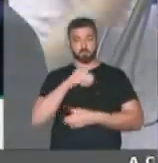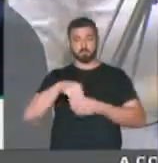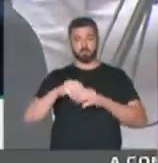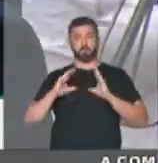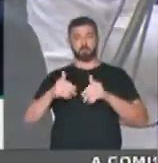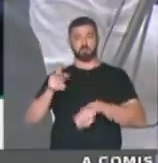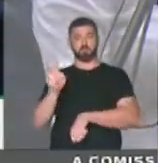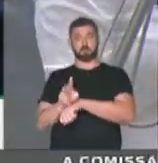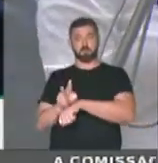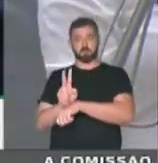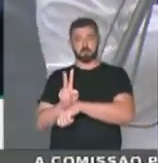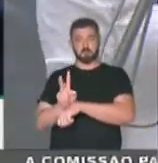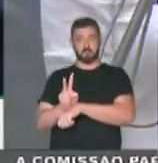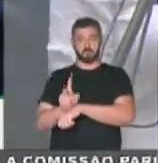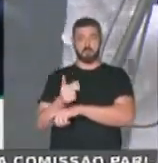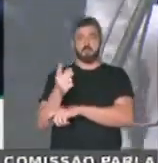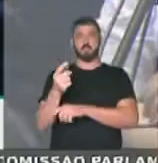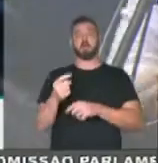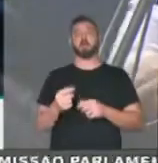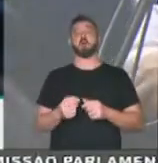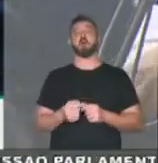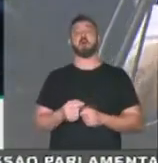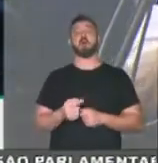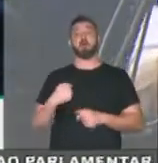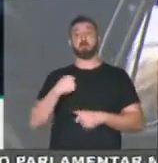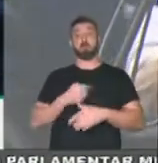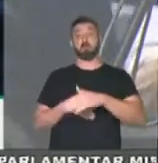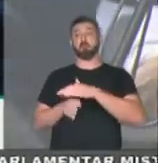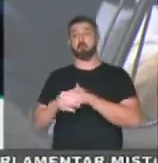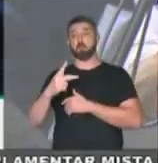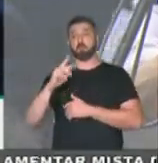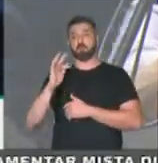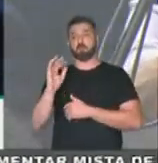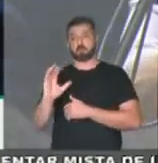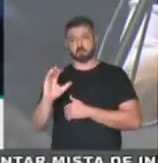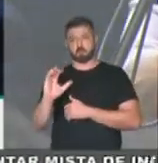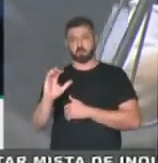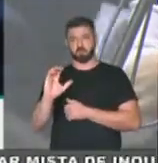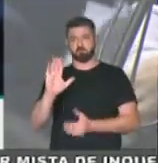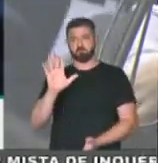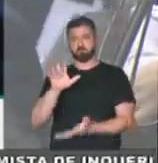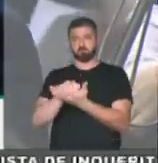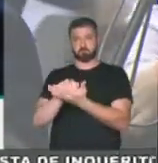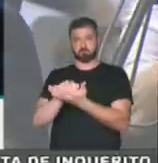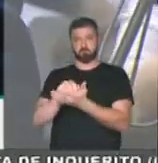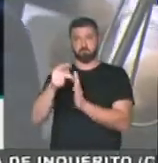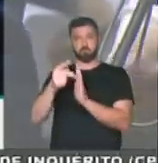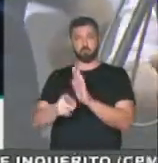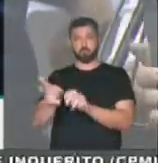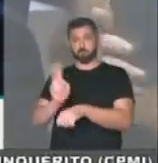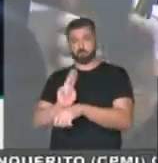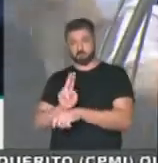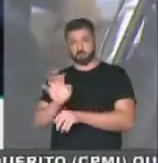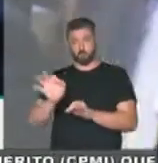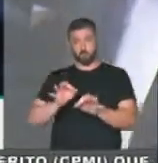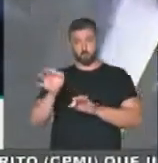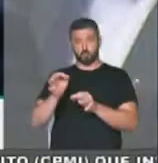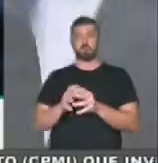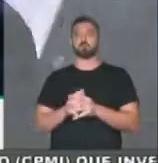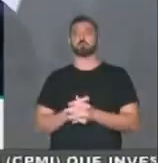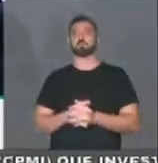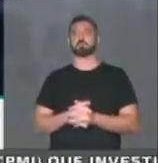Comissão de Fiscalização e Controle. Eu entrei com o PFC, né, na verdade, com um projeto de fiscalização e